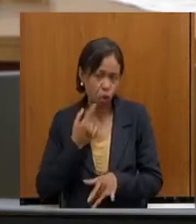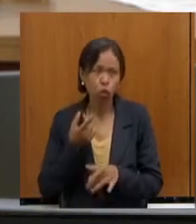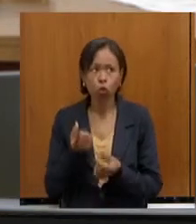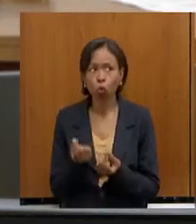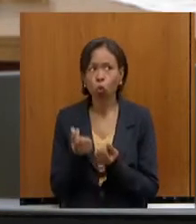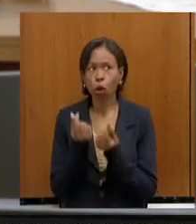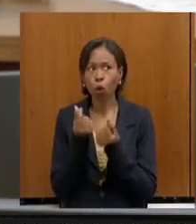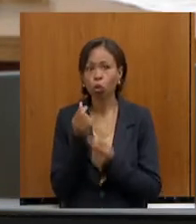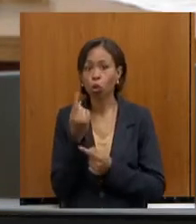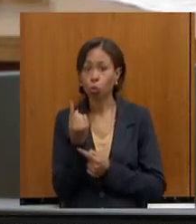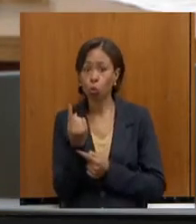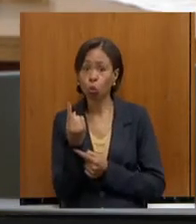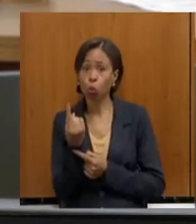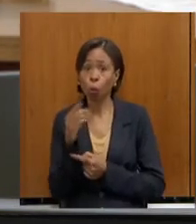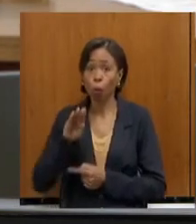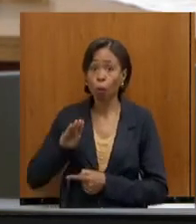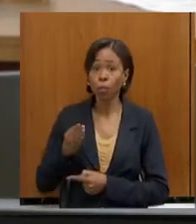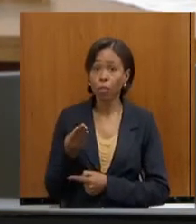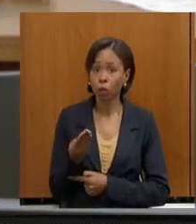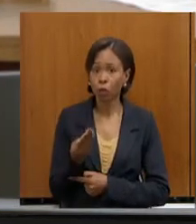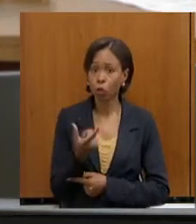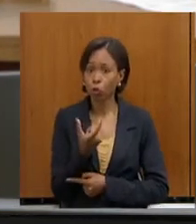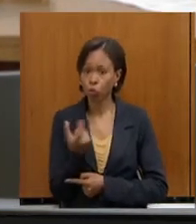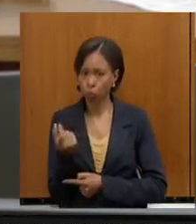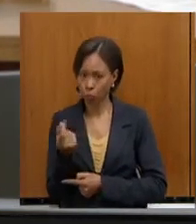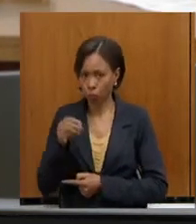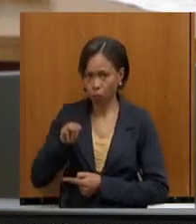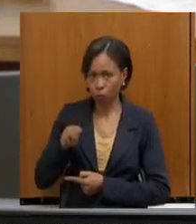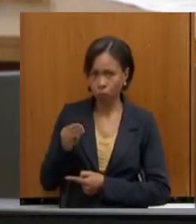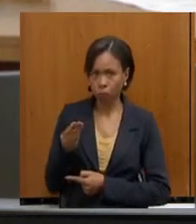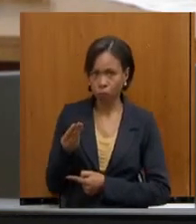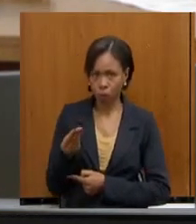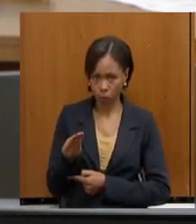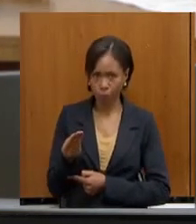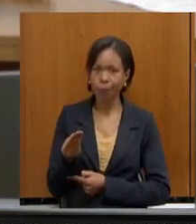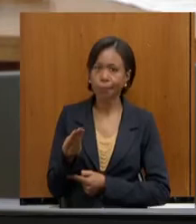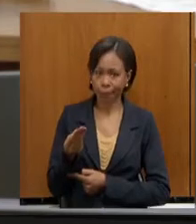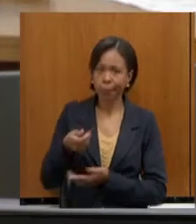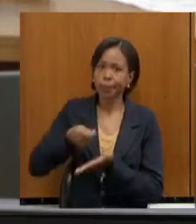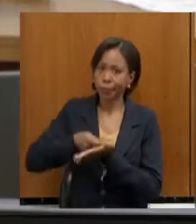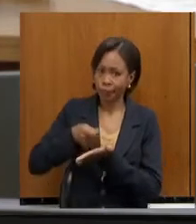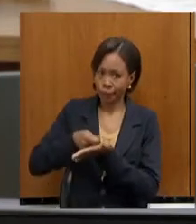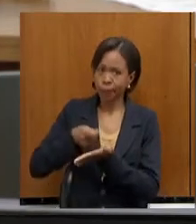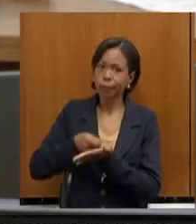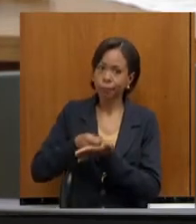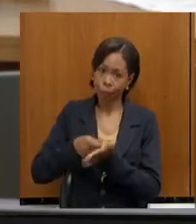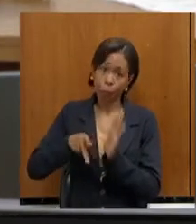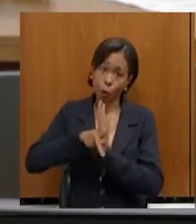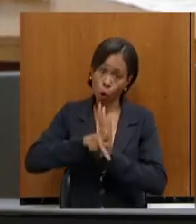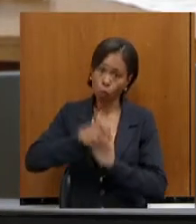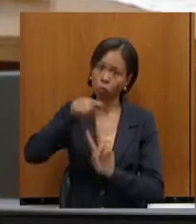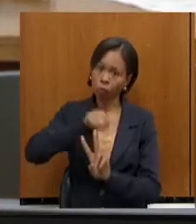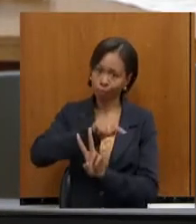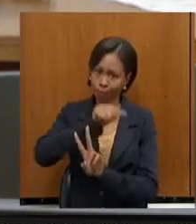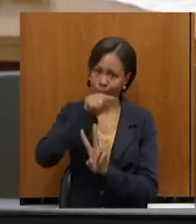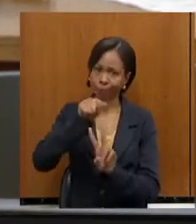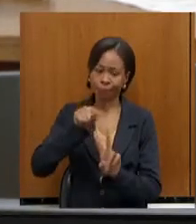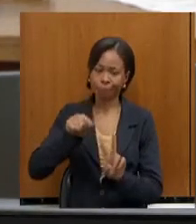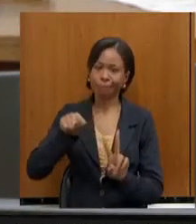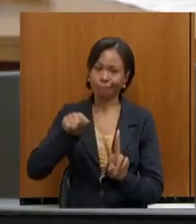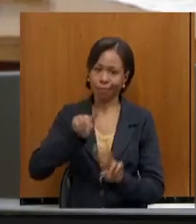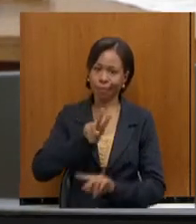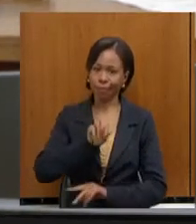que foi colocado de 1200000000 ele é obrigação de fazer da Vale a Vale